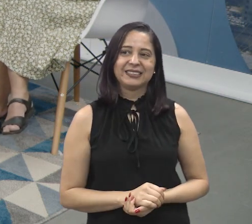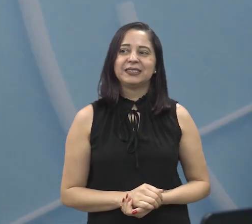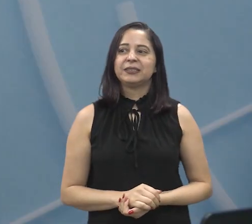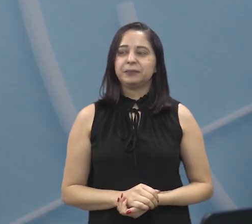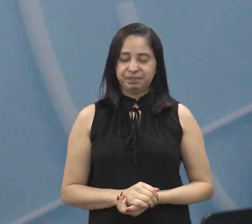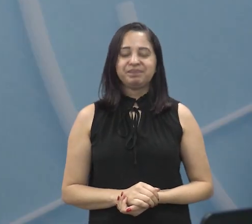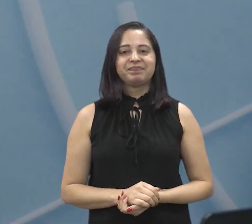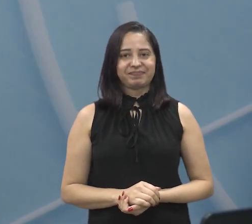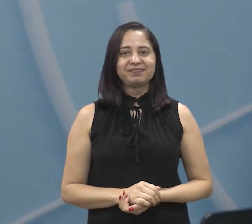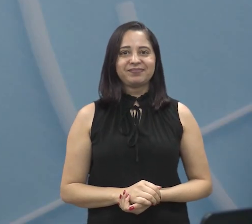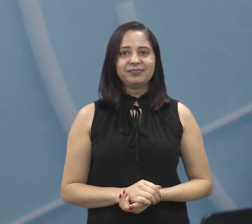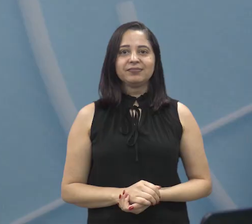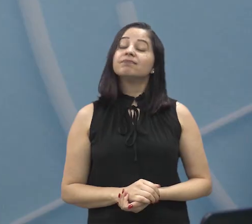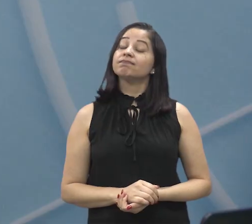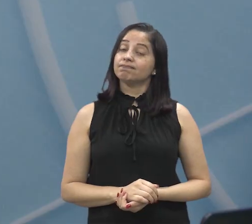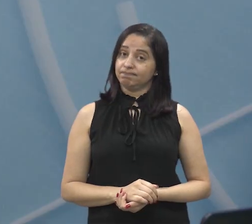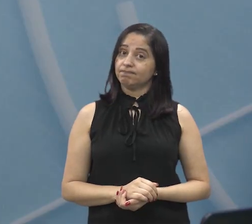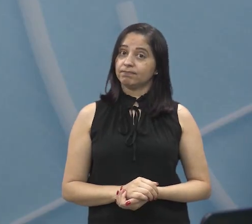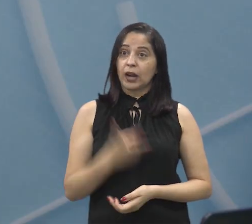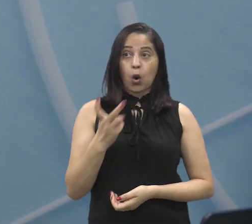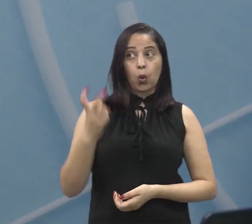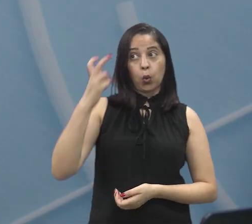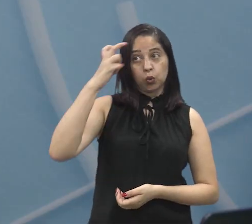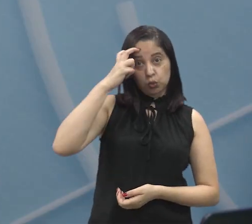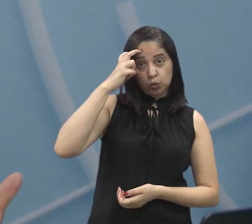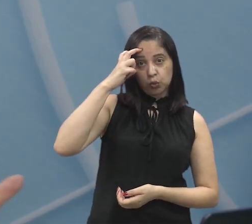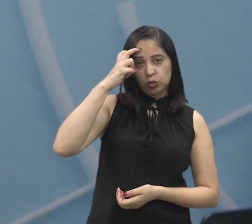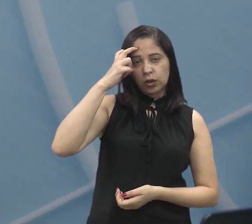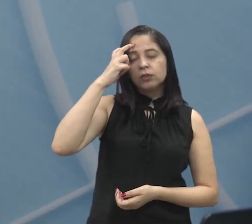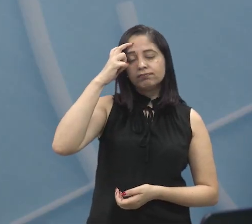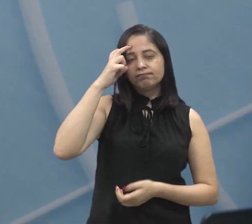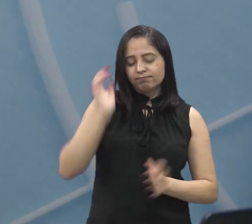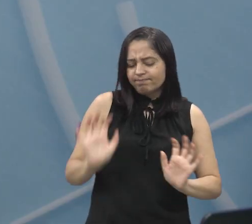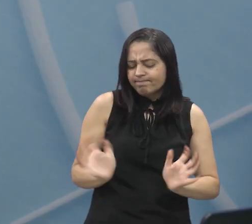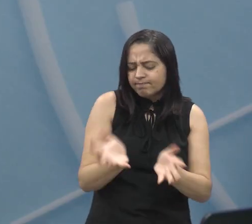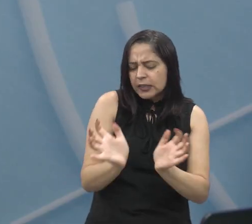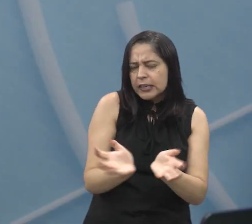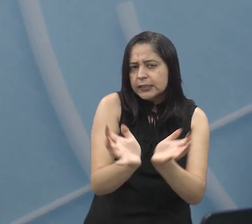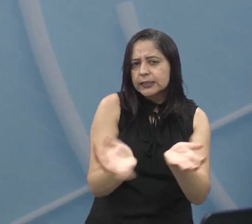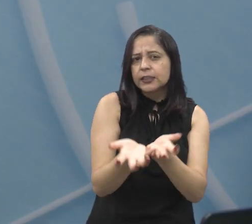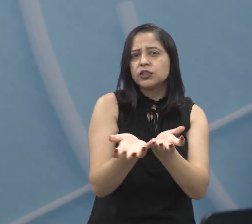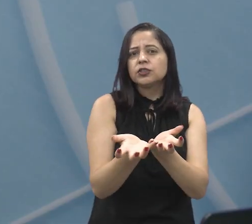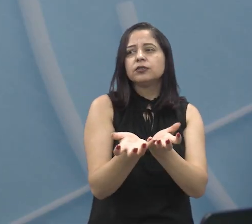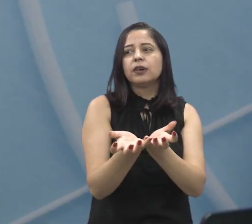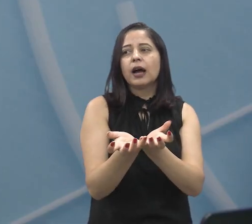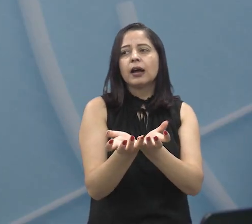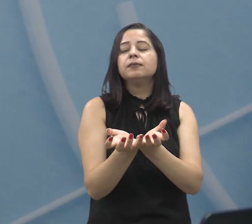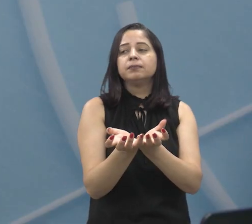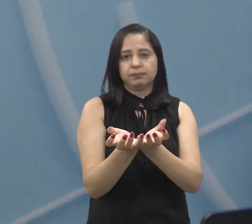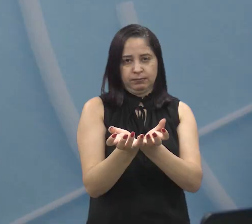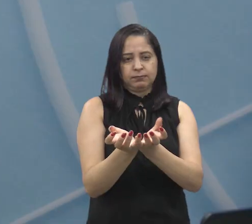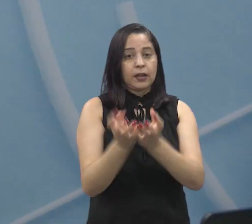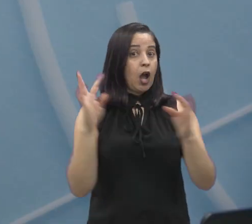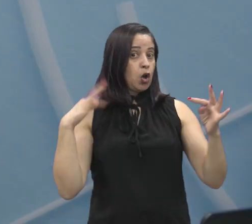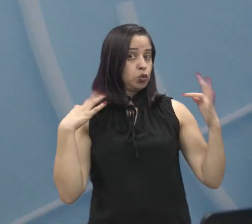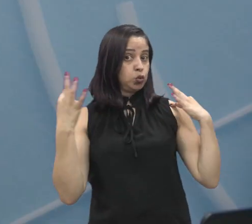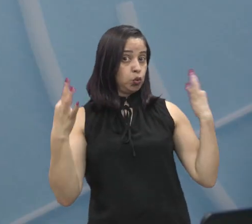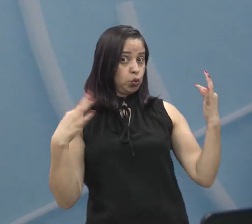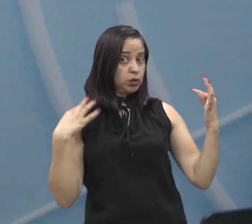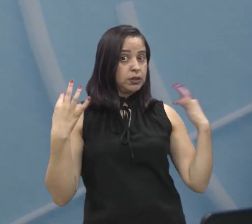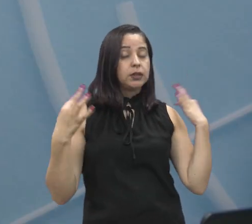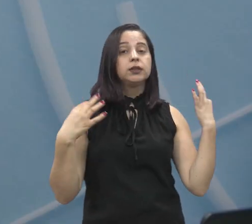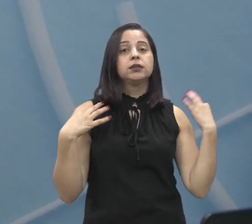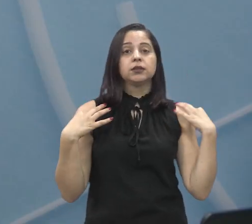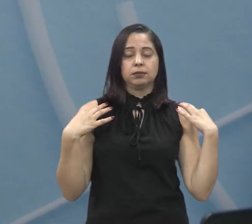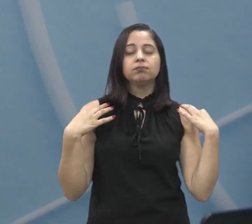gente? E é isso, né? Fortalecer a cultura, fortalecer toda aquela comunidade, né? Esse turismo cultural